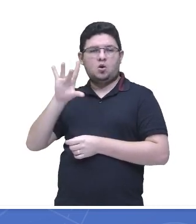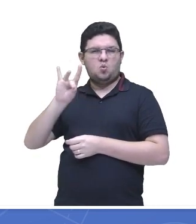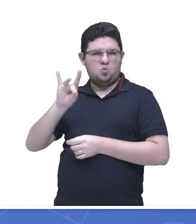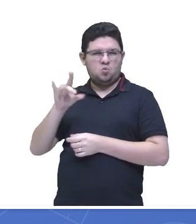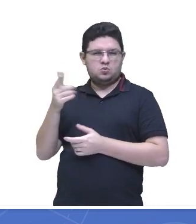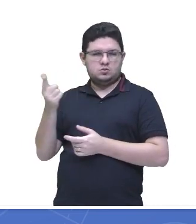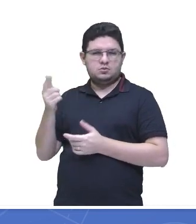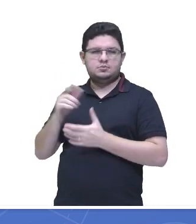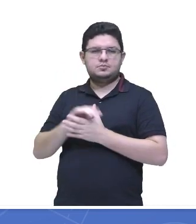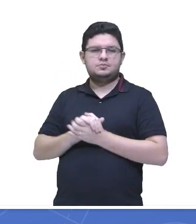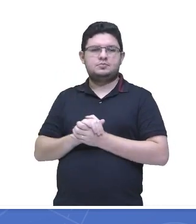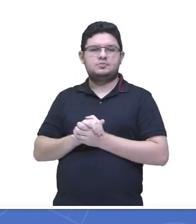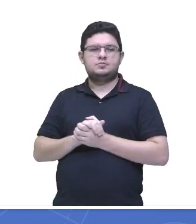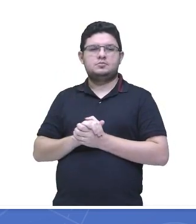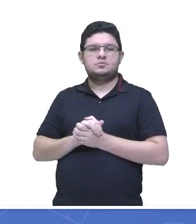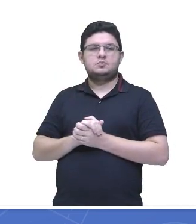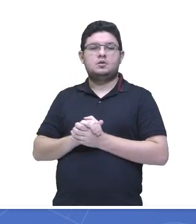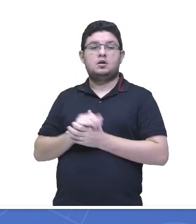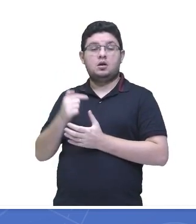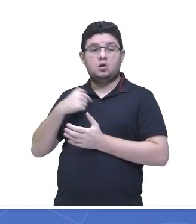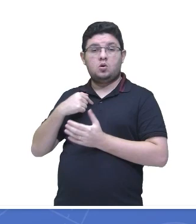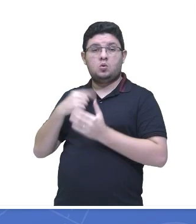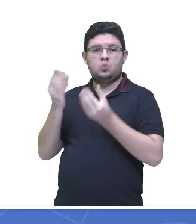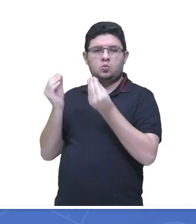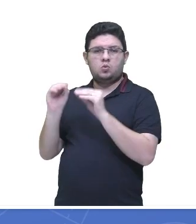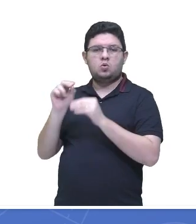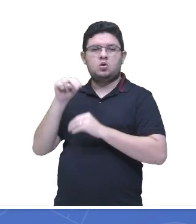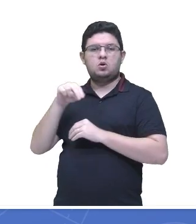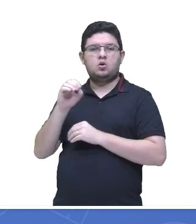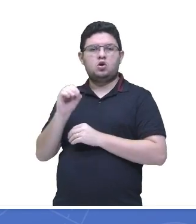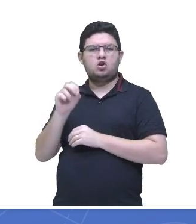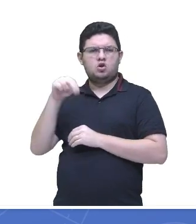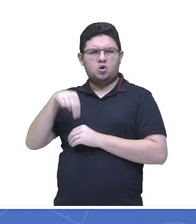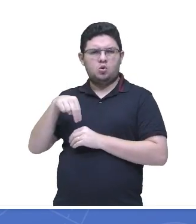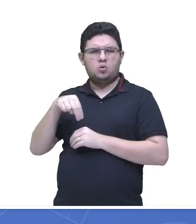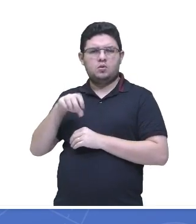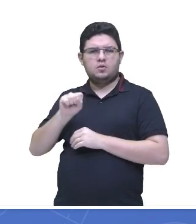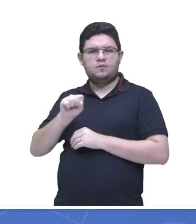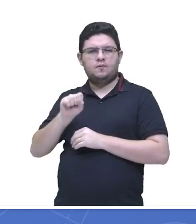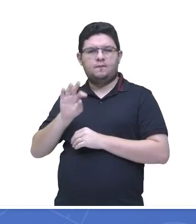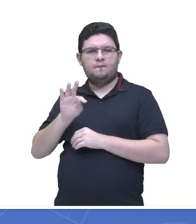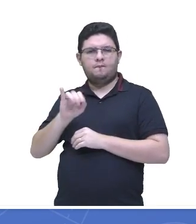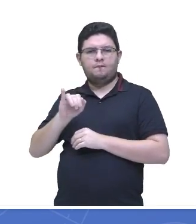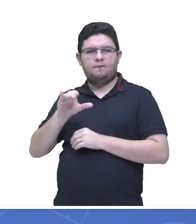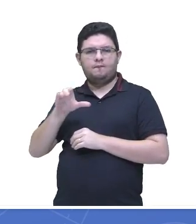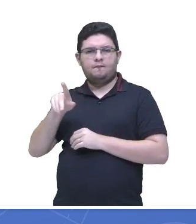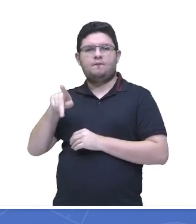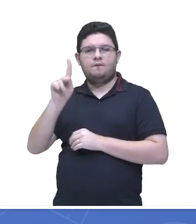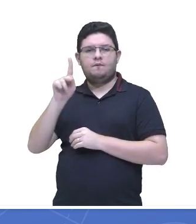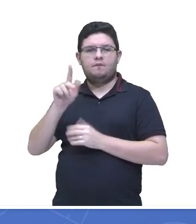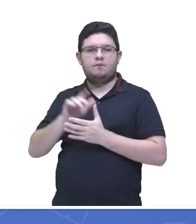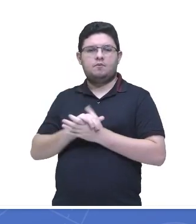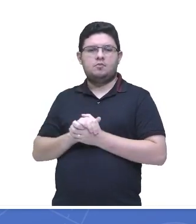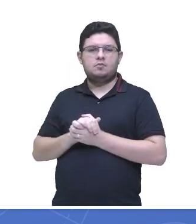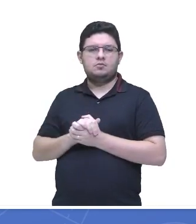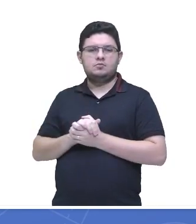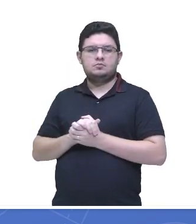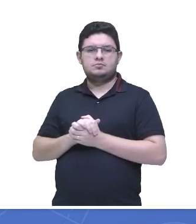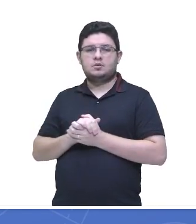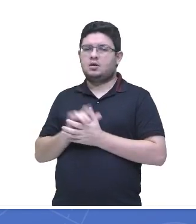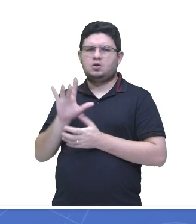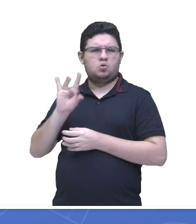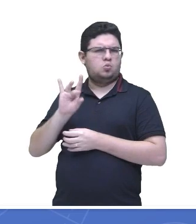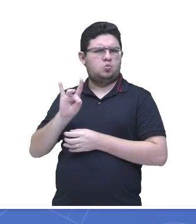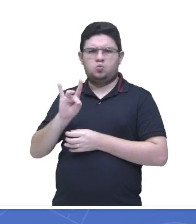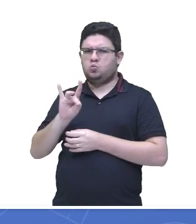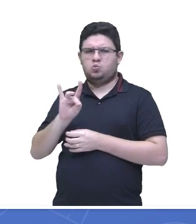colar. Aí eu acrescentei o non, que é um prefixo que indica